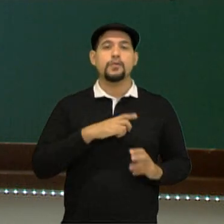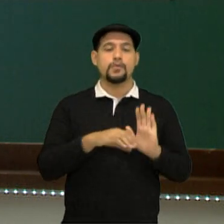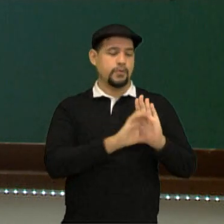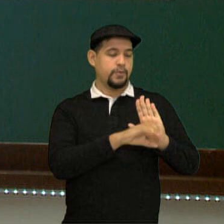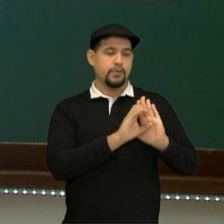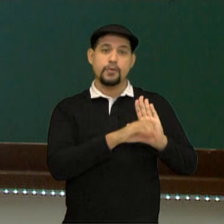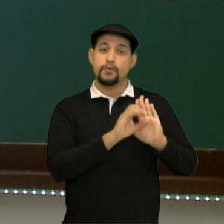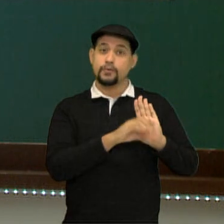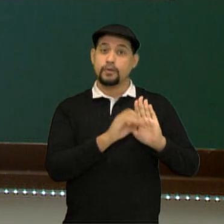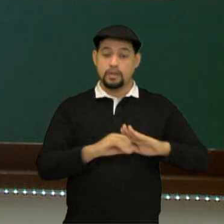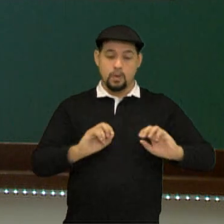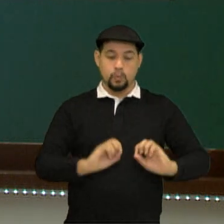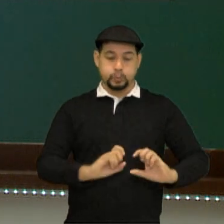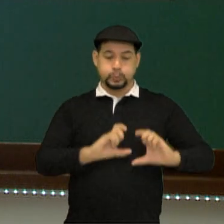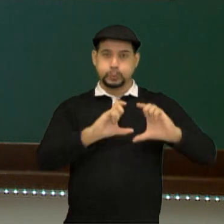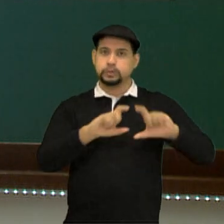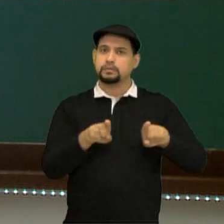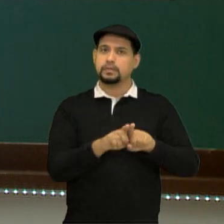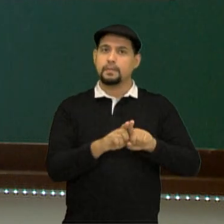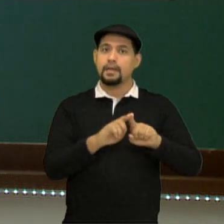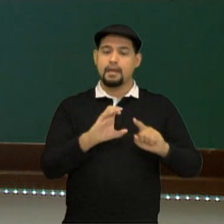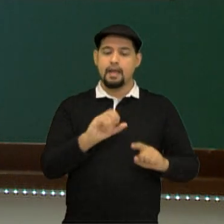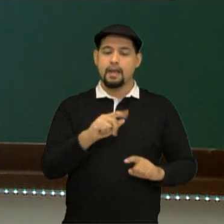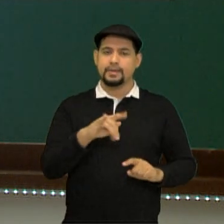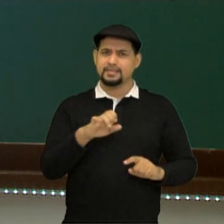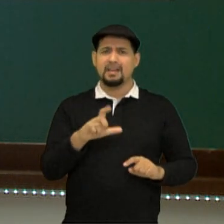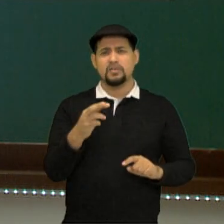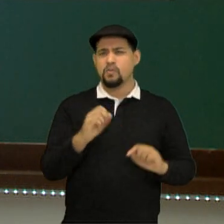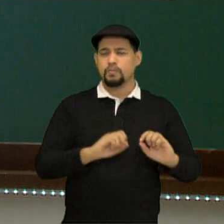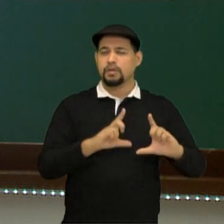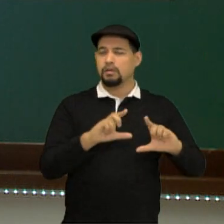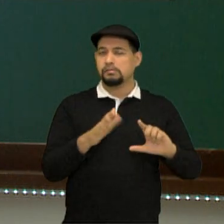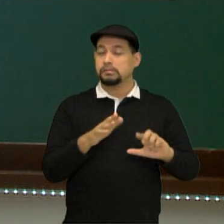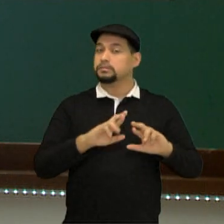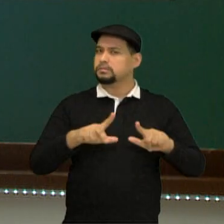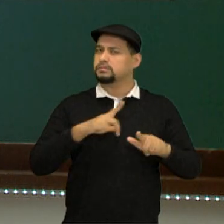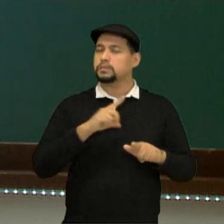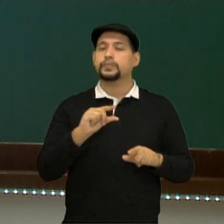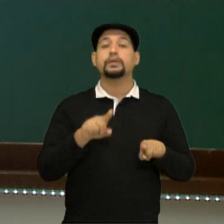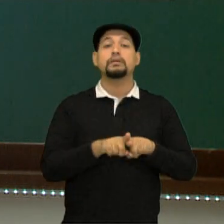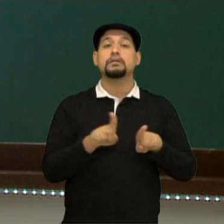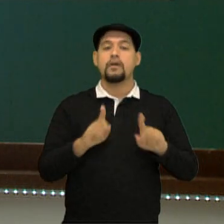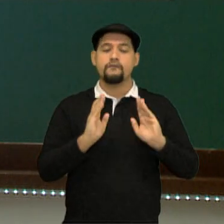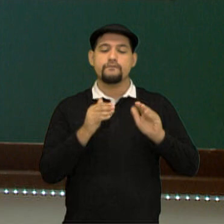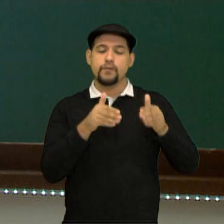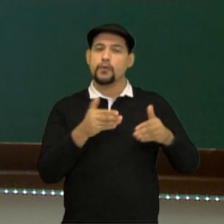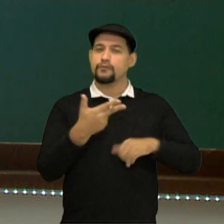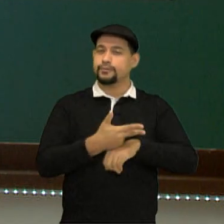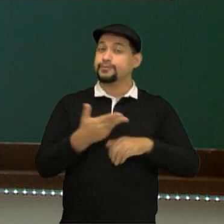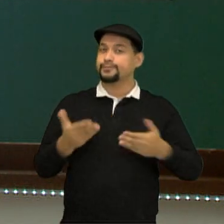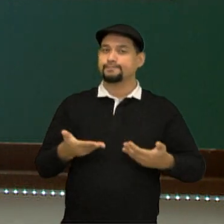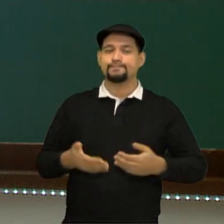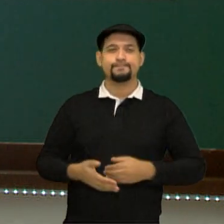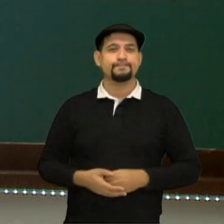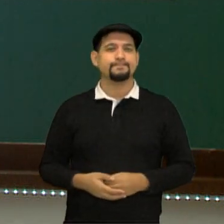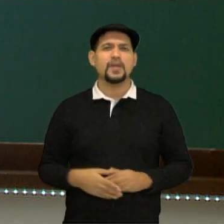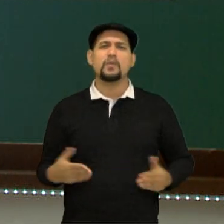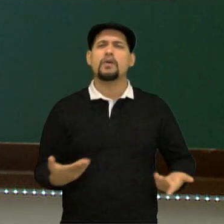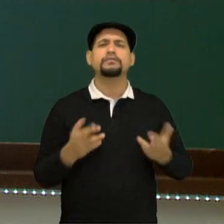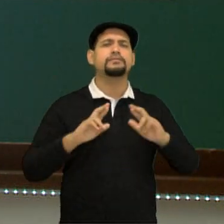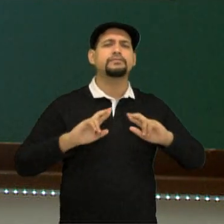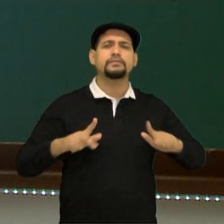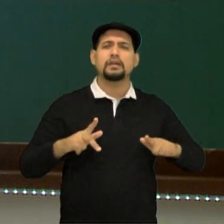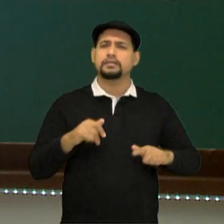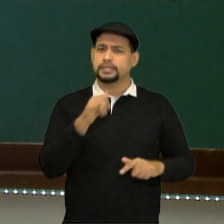conceito de volume e capacidade. Esse é o nosso ponto central no nosso vídeo de hoje. Qual a